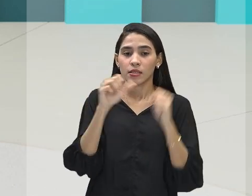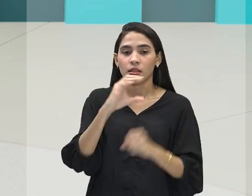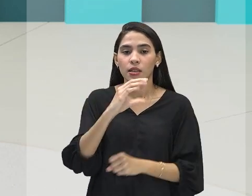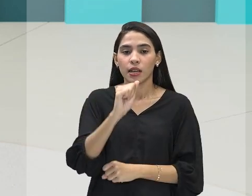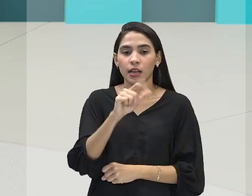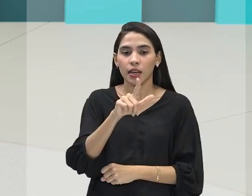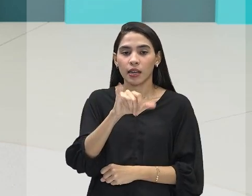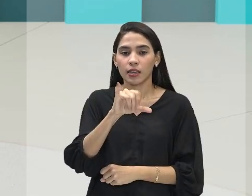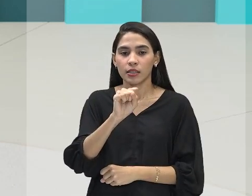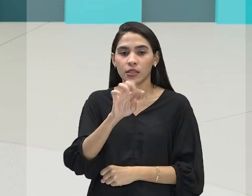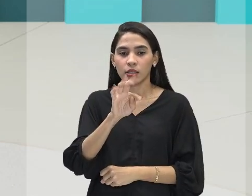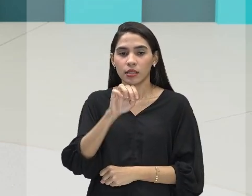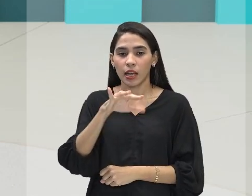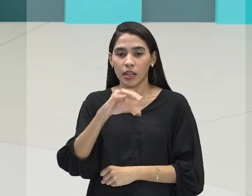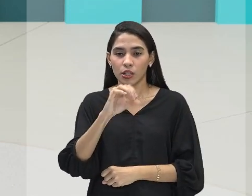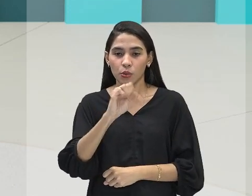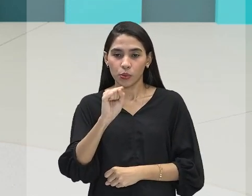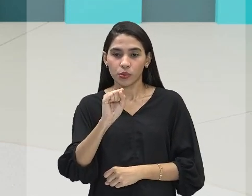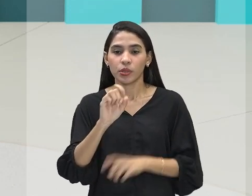utilizar muito